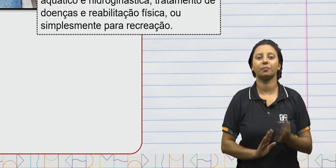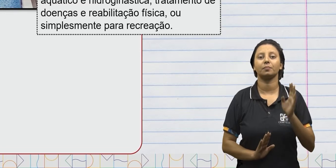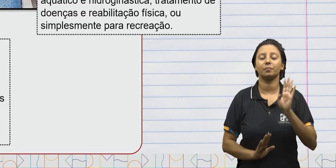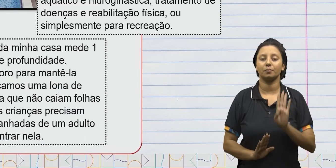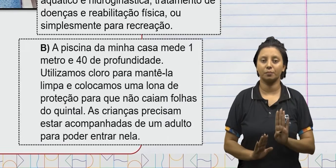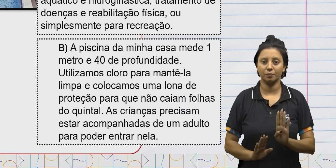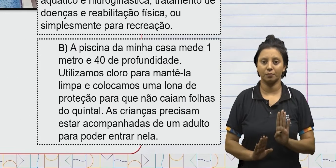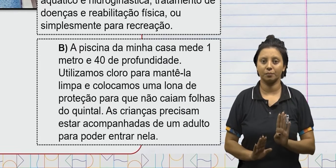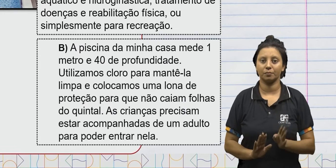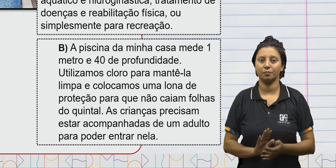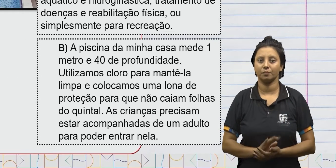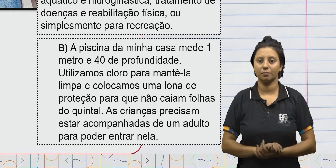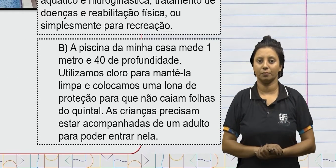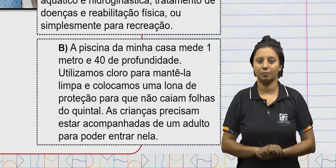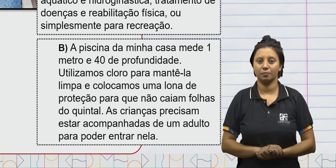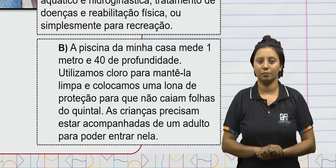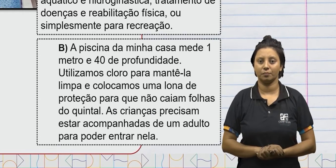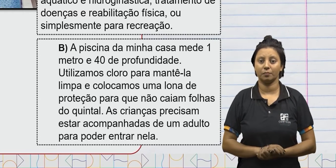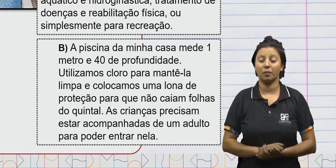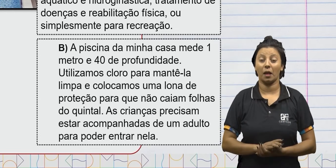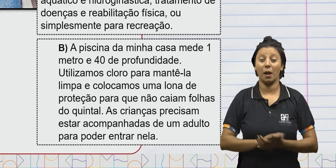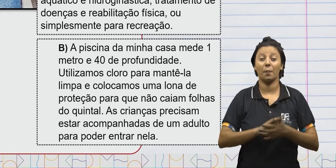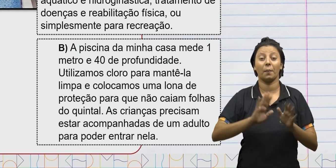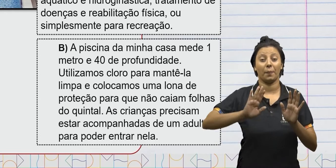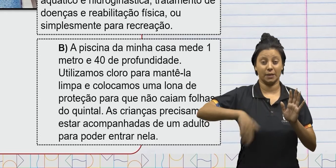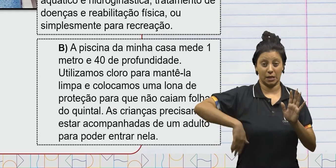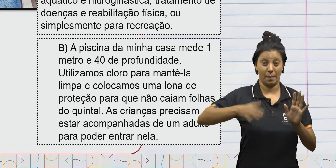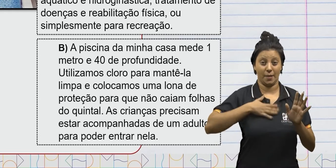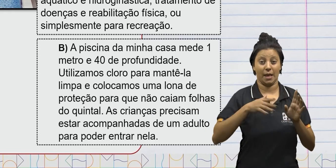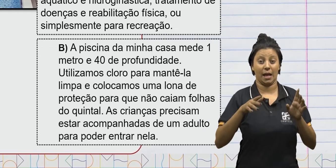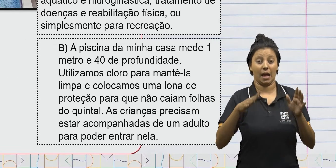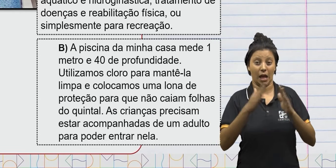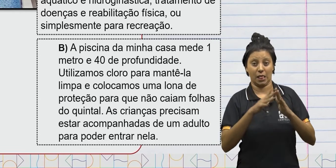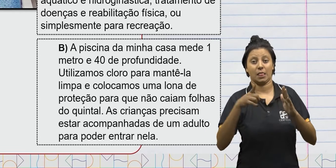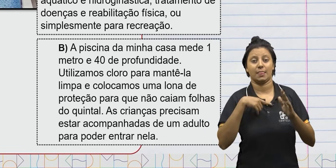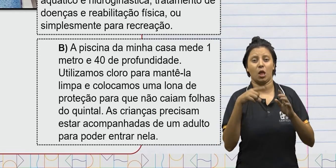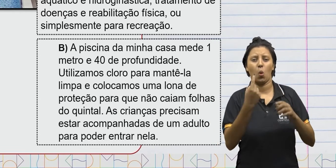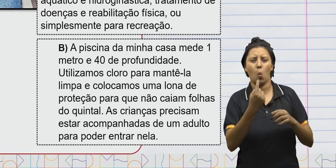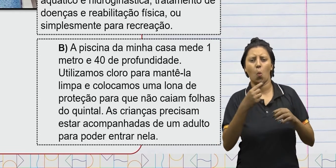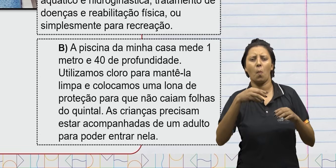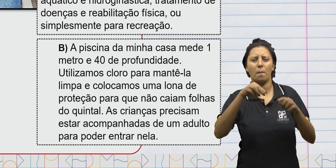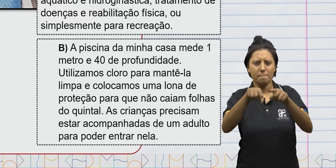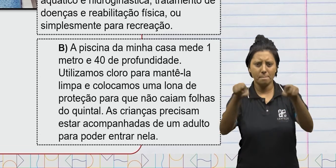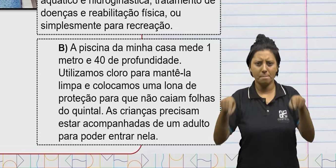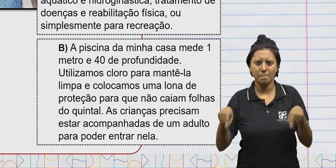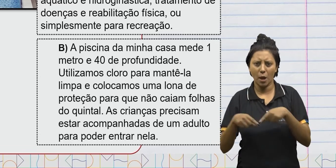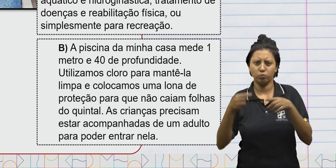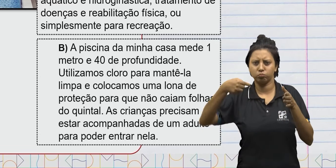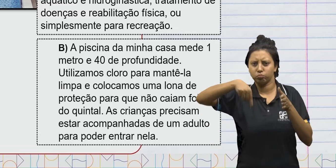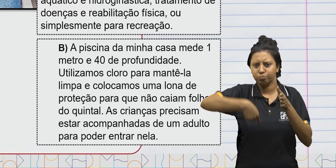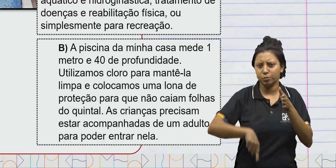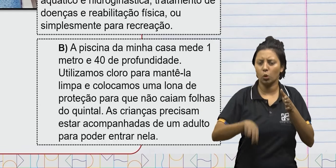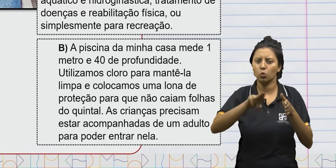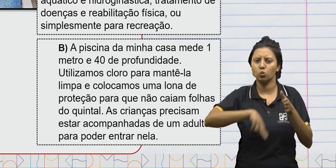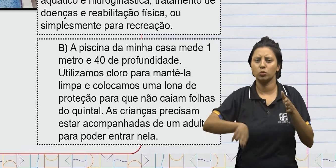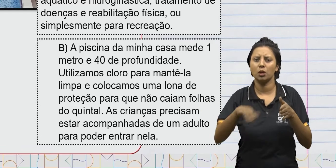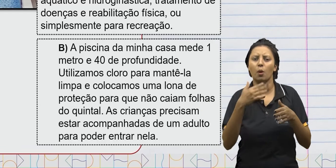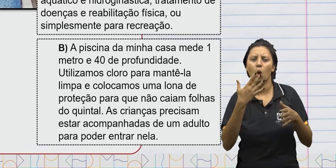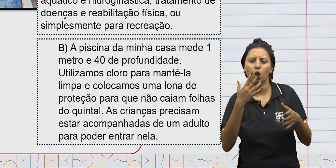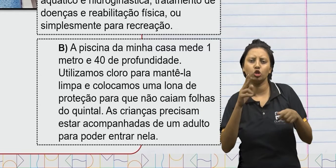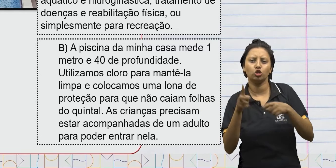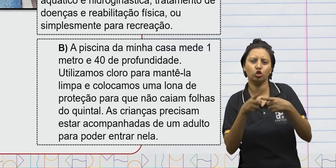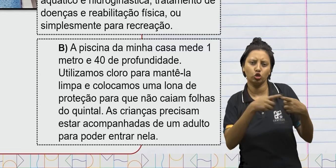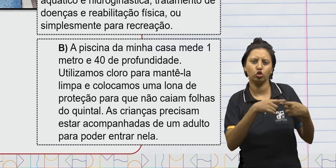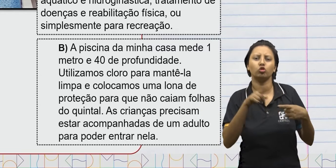B. A piscina da minha casa mede 1,40 m de profundidade. Utilizamos cloro para